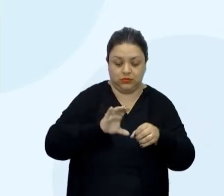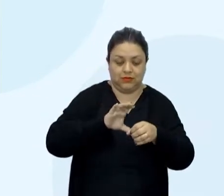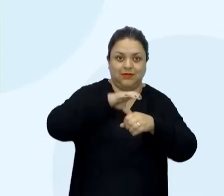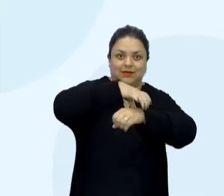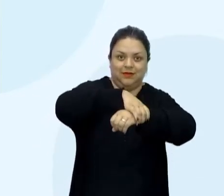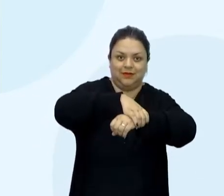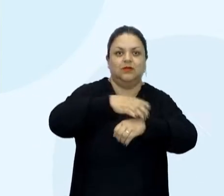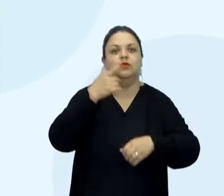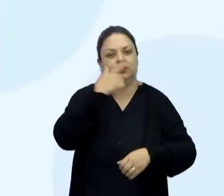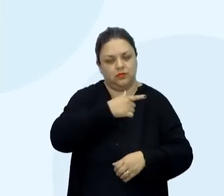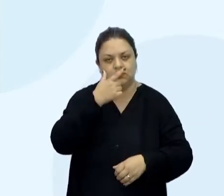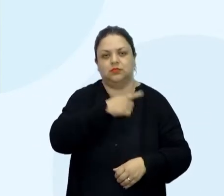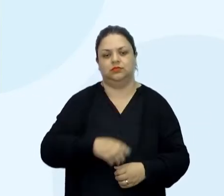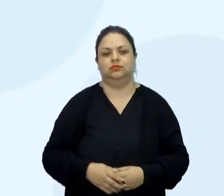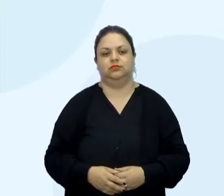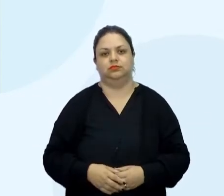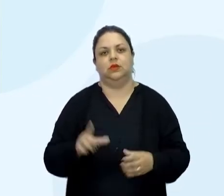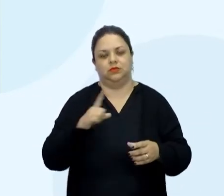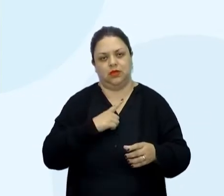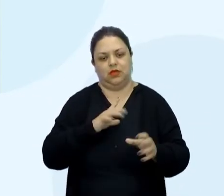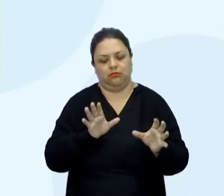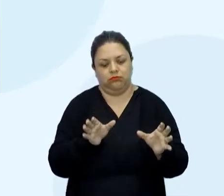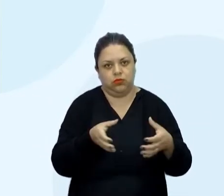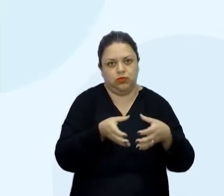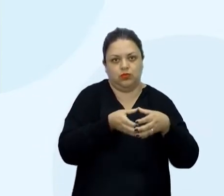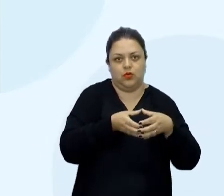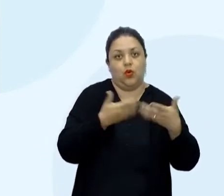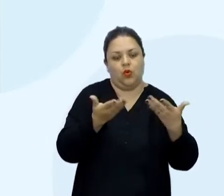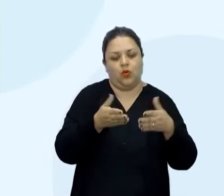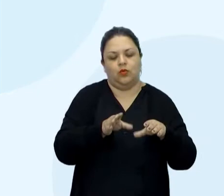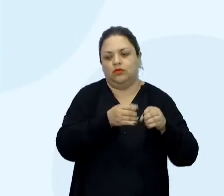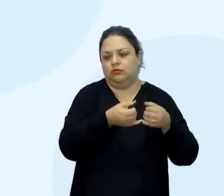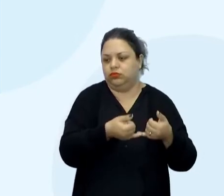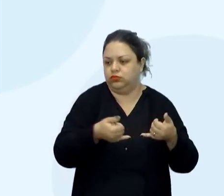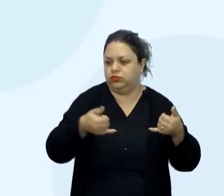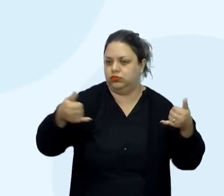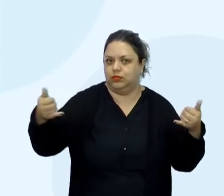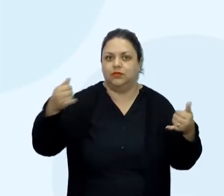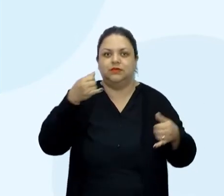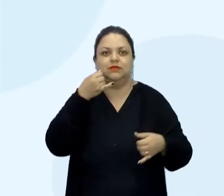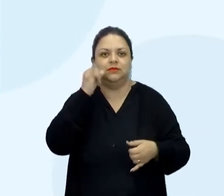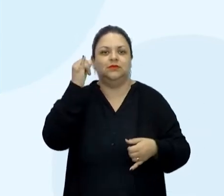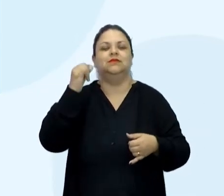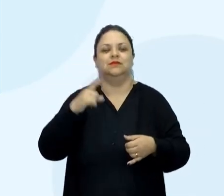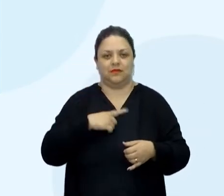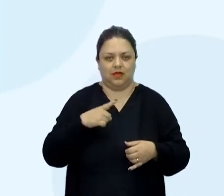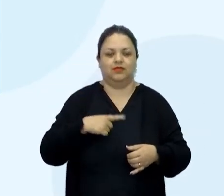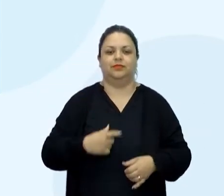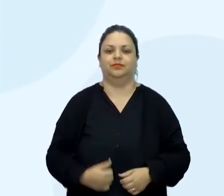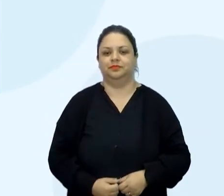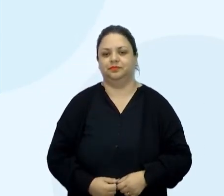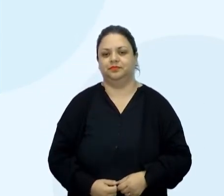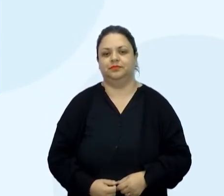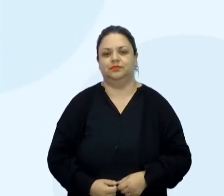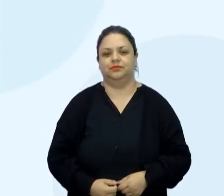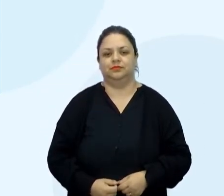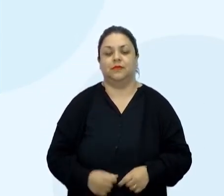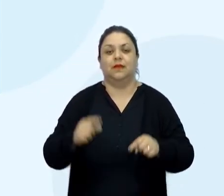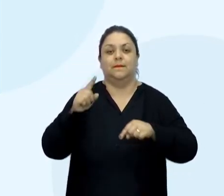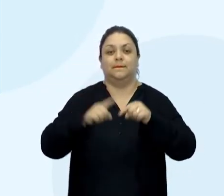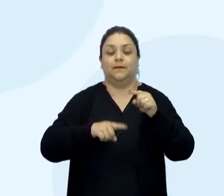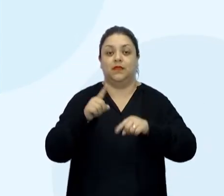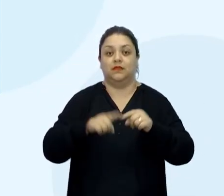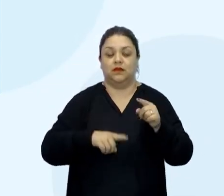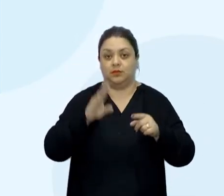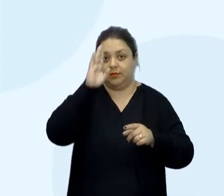Ou isolar ou conduzir, ou fazer os dois papéis, certo? Então, qual é a matéria-prima da cerâmica